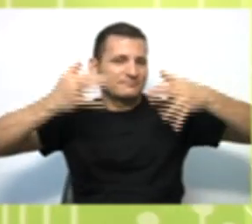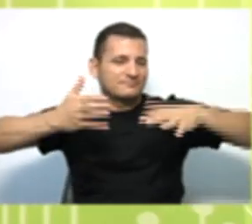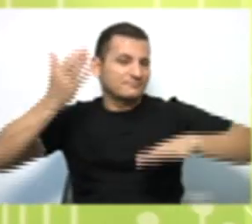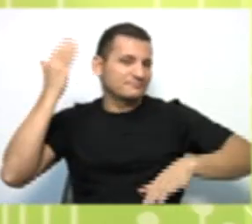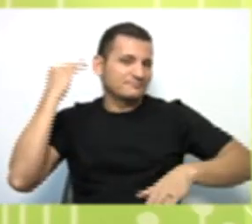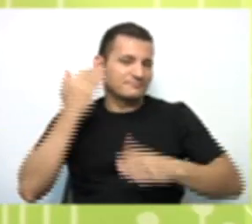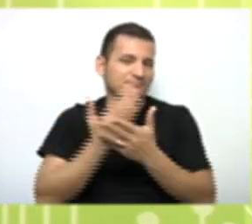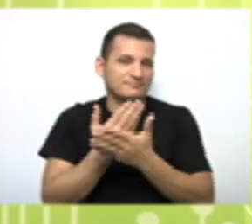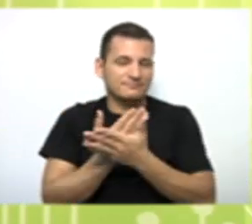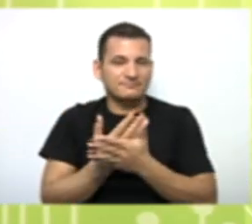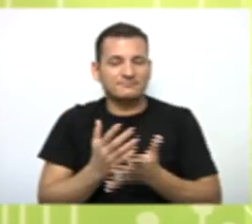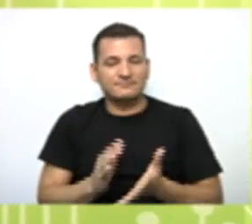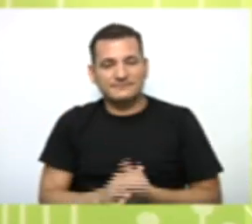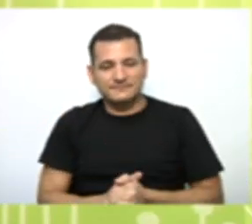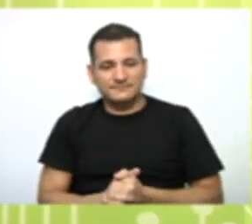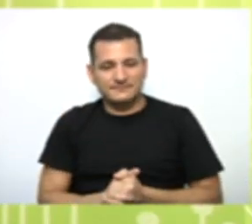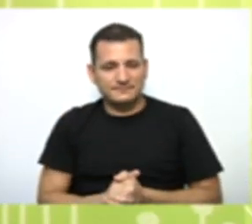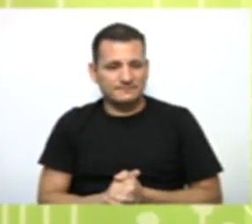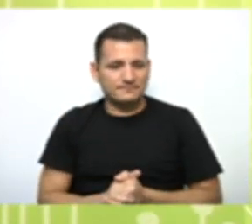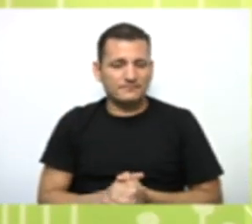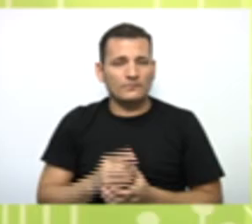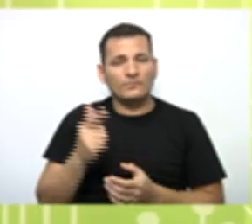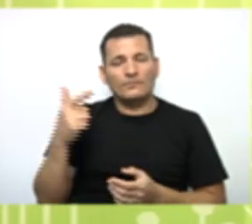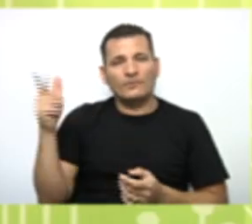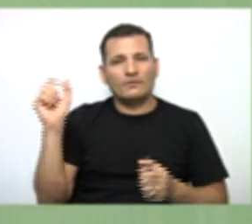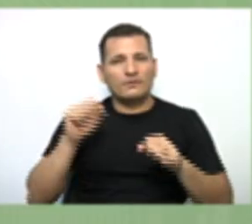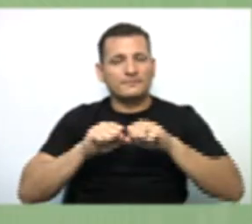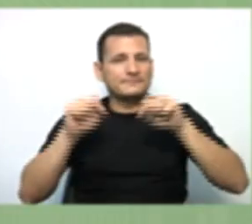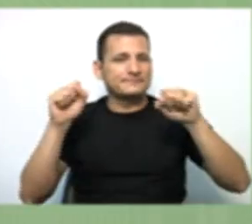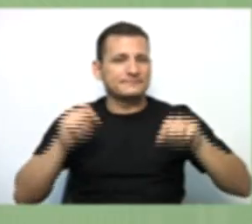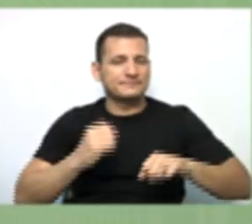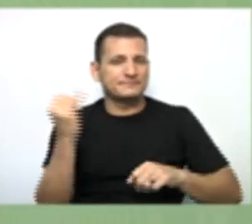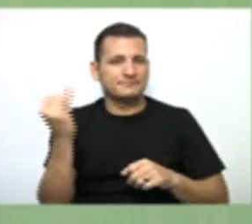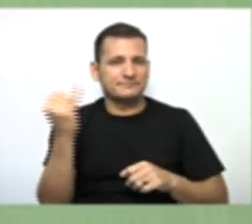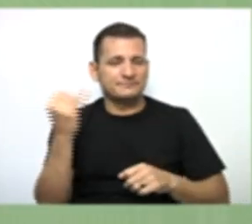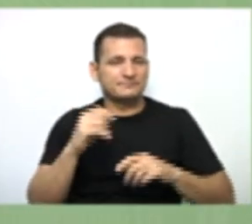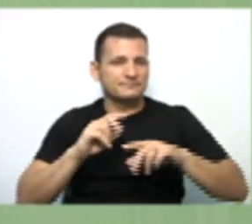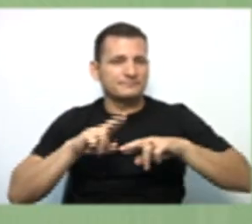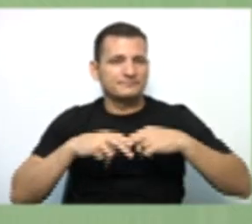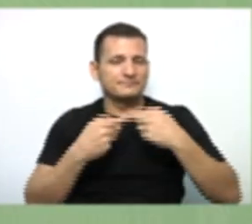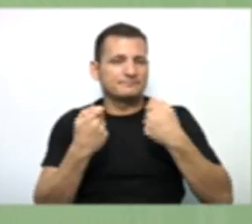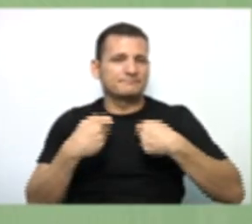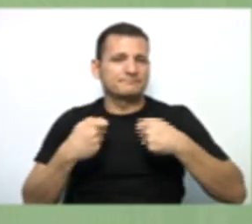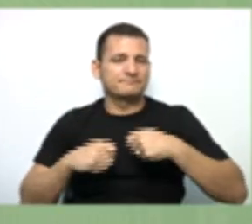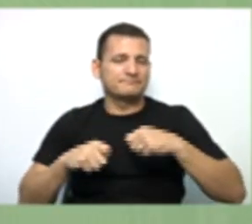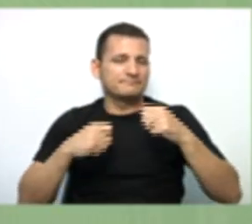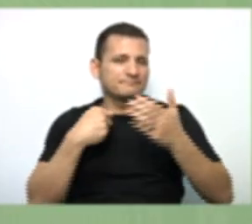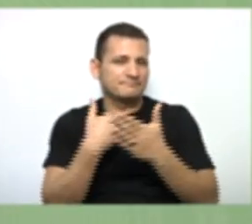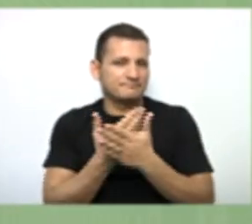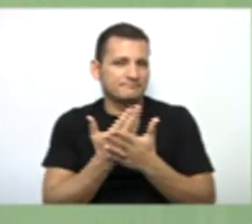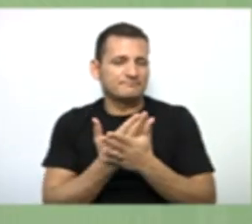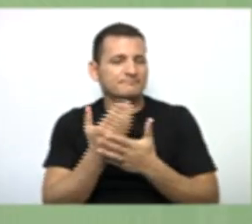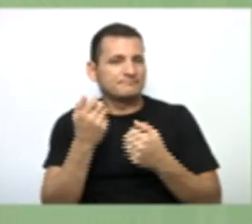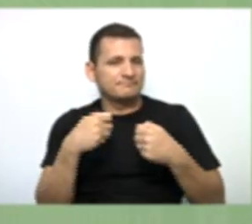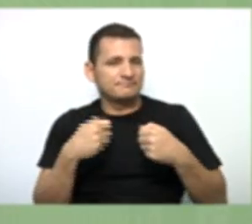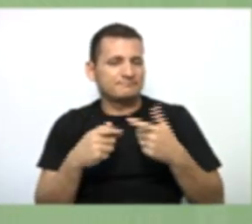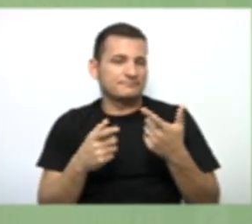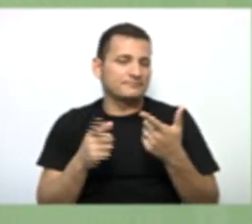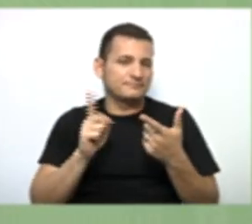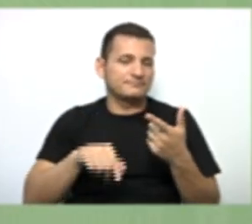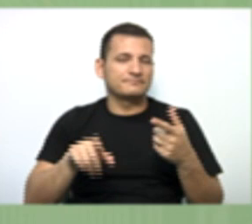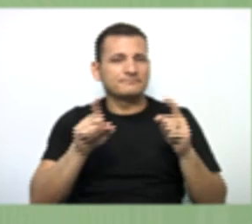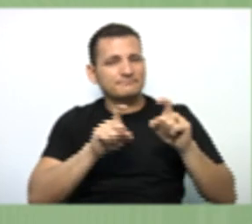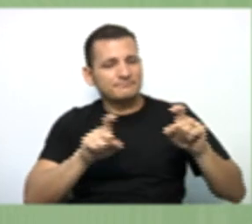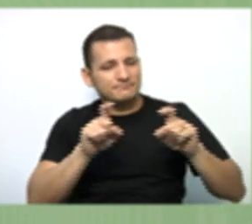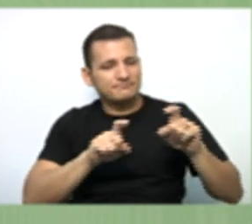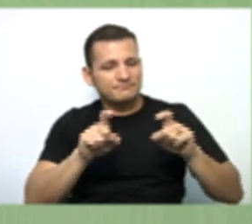assim por diante. Então, outro sistema muito importante, por isso que a gente tem que trabalhar, é o sistema binário, porque é o do computador. Isso é o do